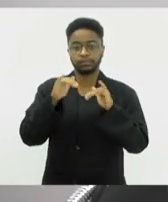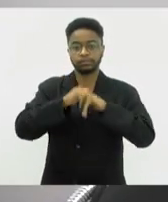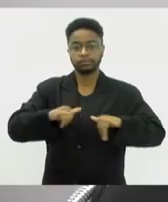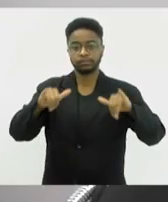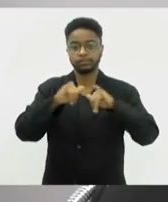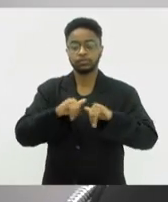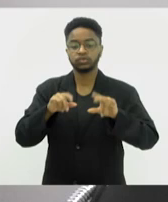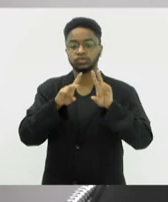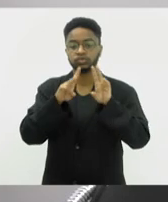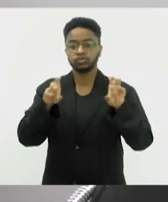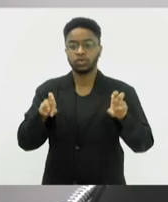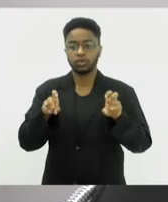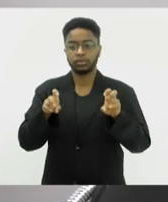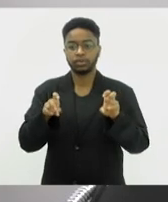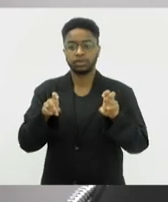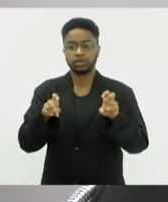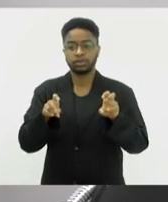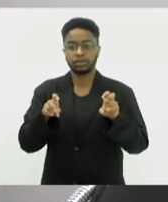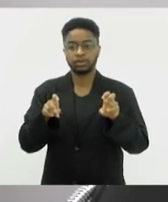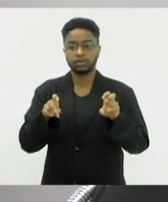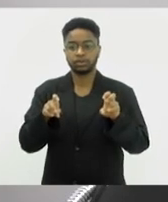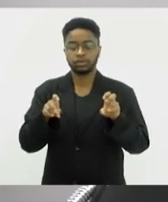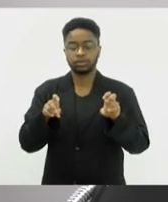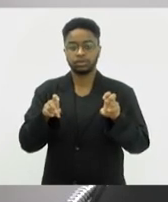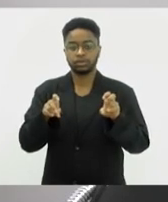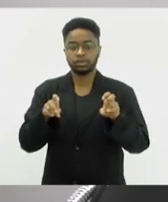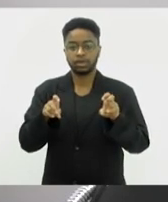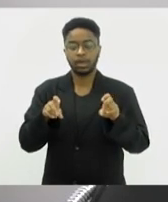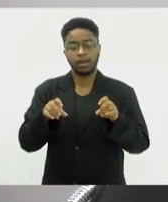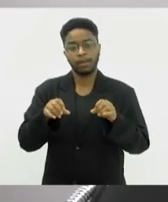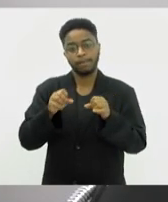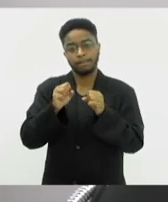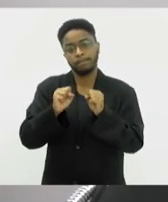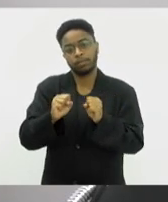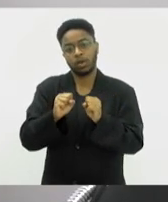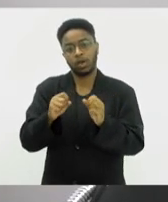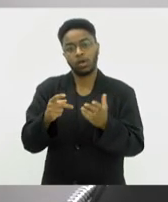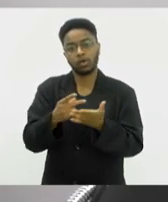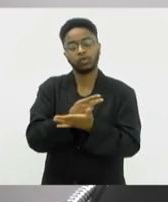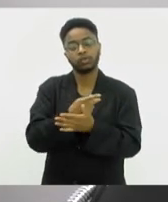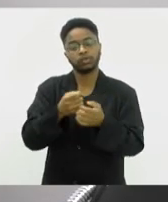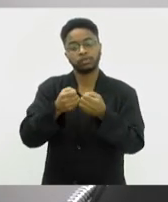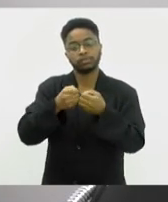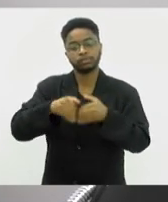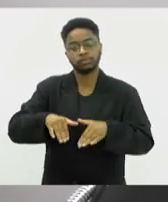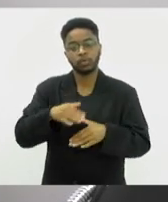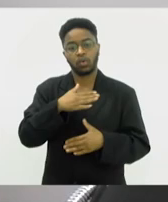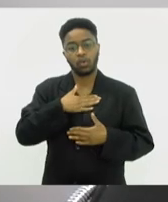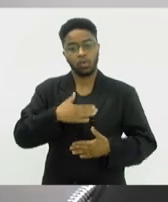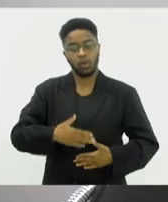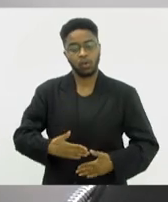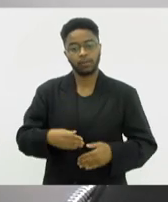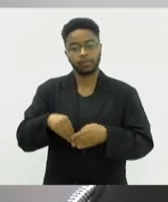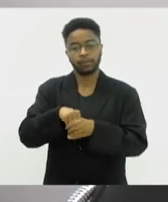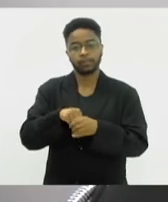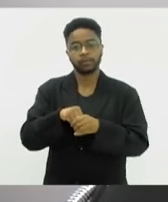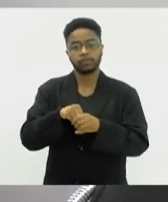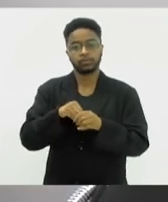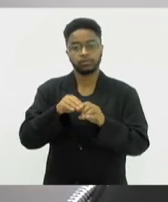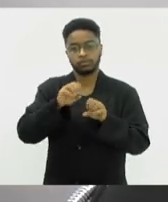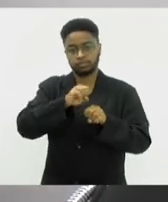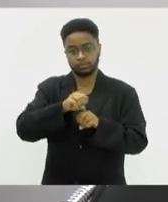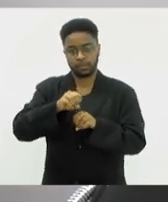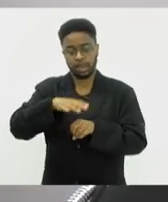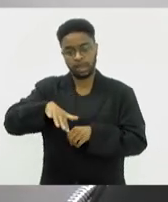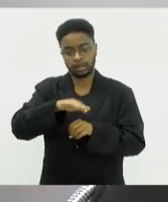de potencial com lesão ofensiva física no sistema de ensino público privado no âmbito do Estado do Rio de